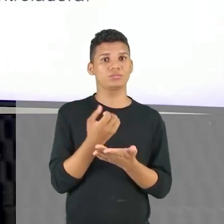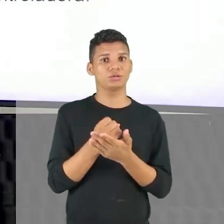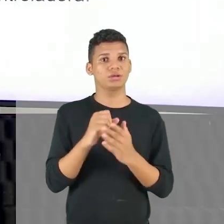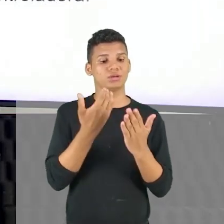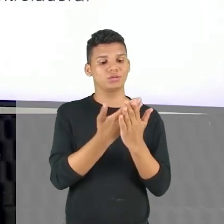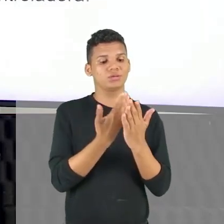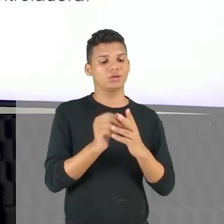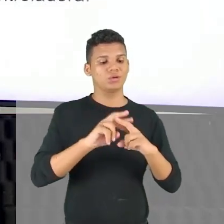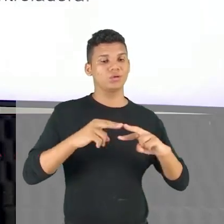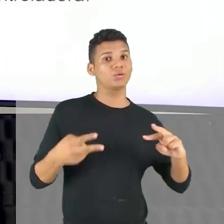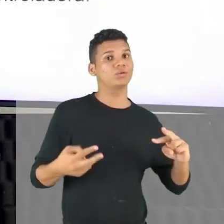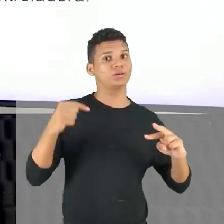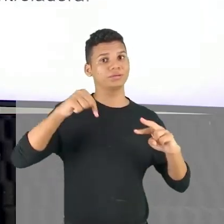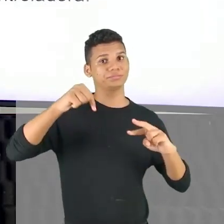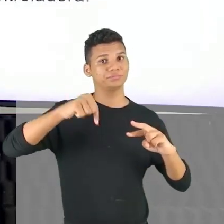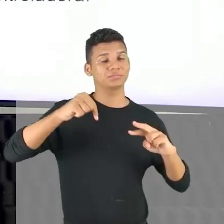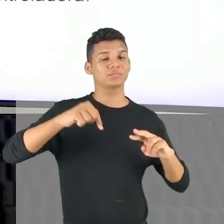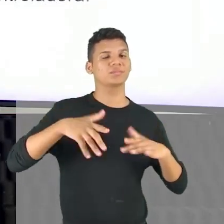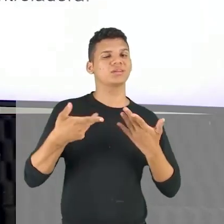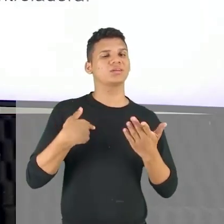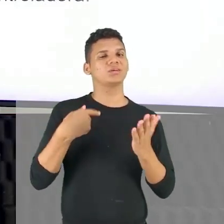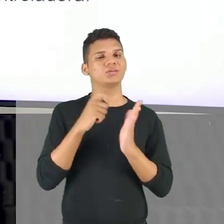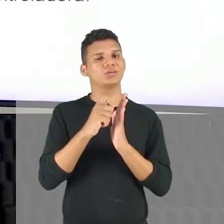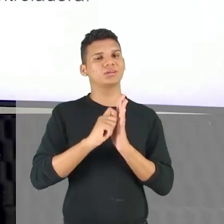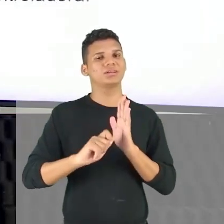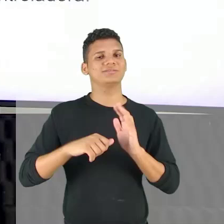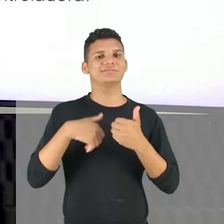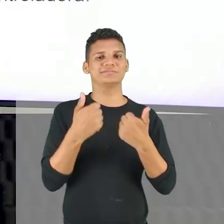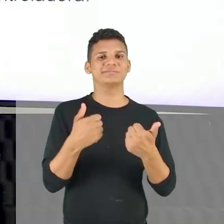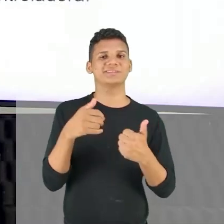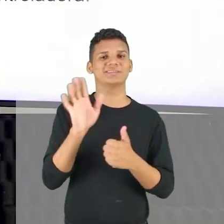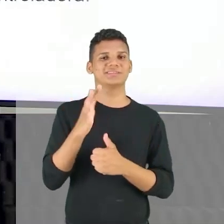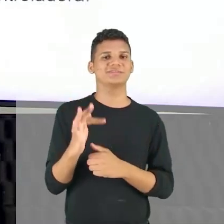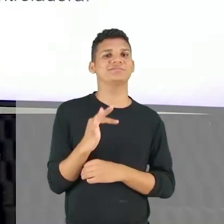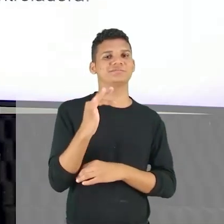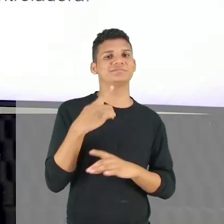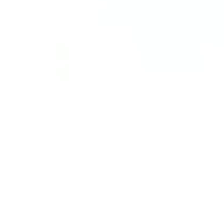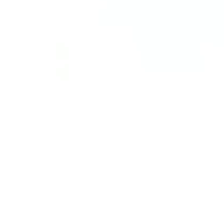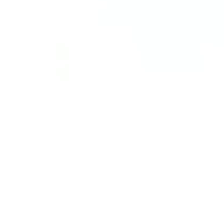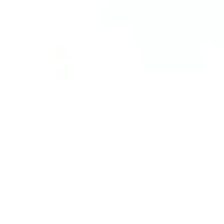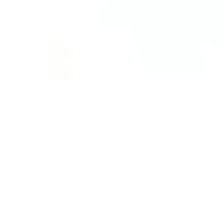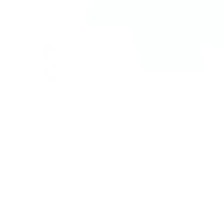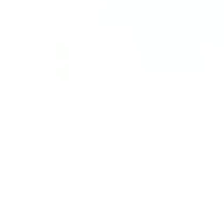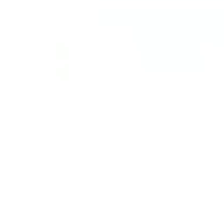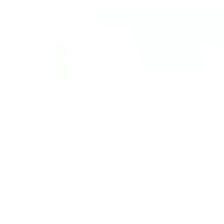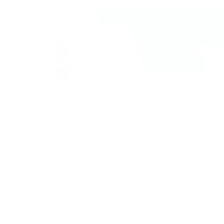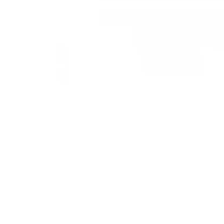as nossas aulas, tirar dúvidas, anotar aí os seus questionamentos. Beleza? Hasta luego, nos vemos.